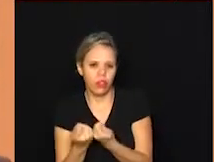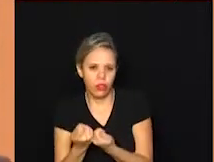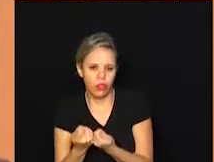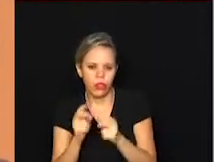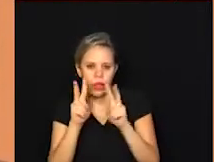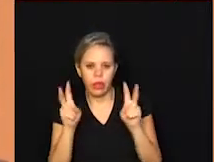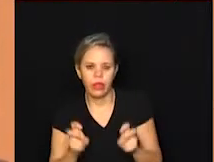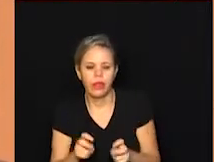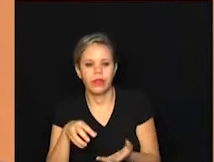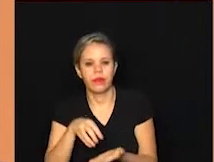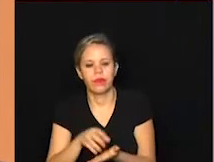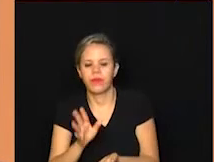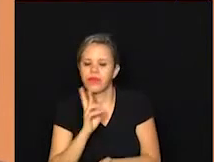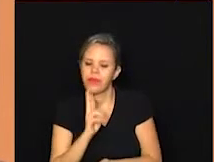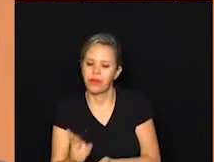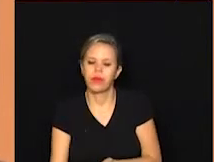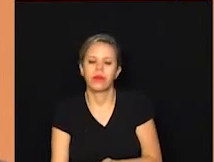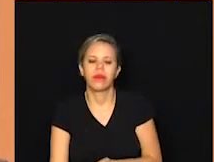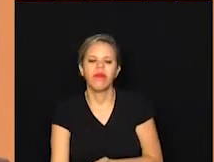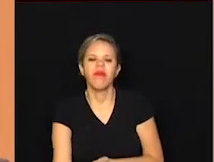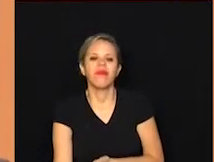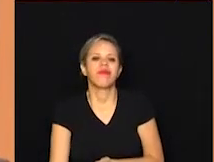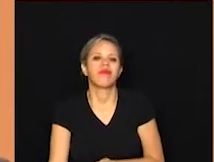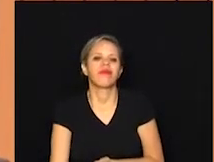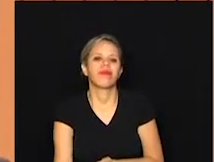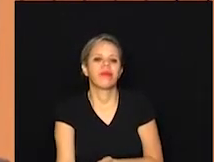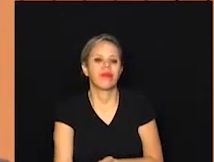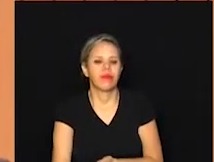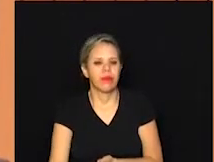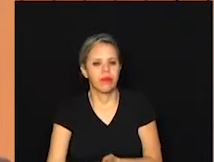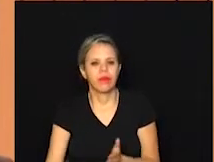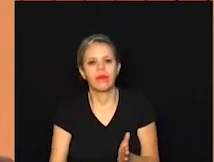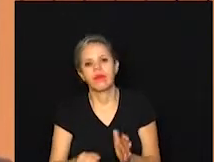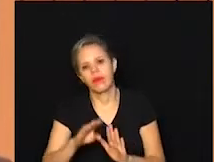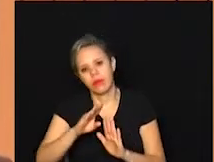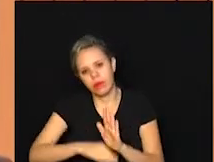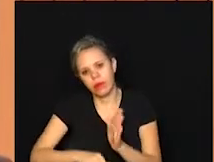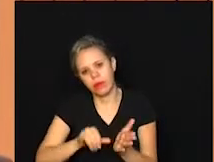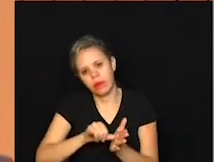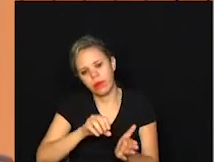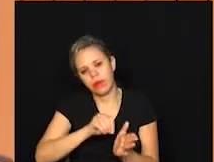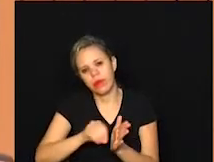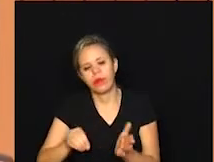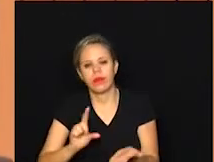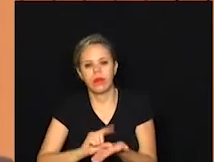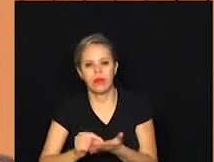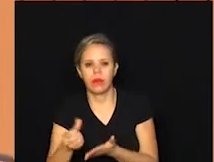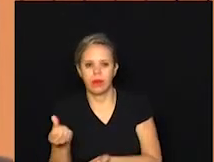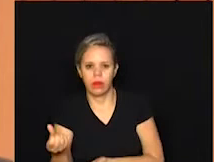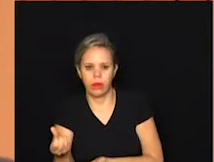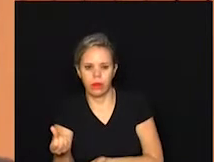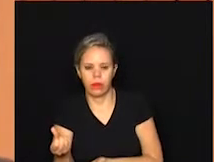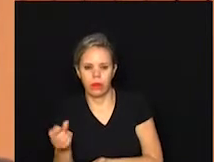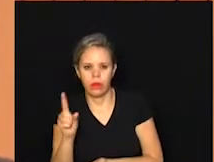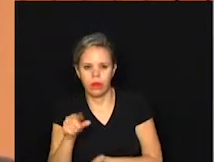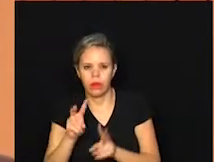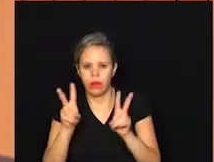relação ao fundo também. As atas públicas, já colocou, e o artigo 6º, que é